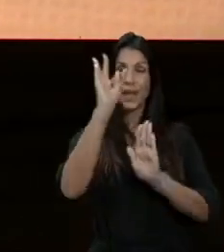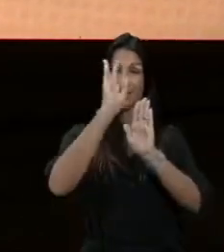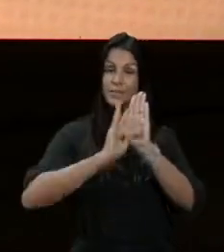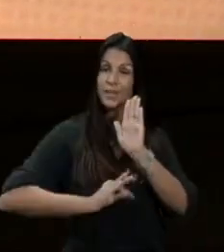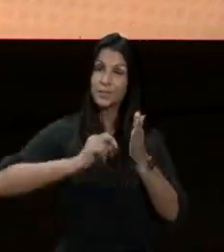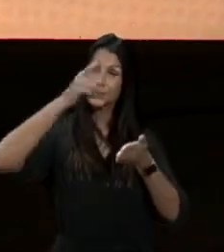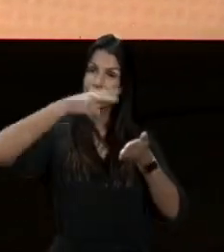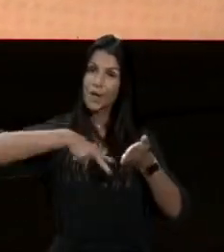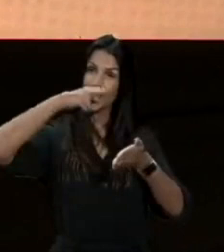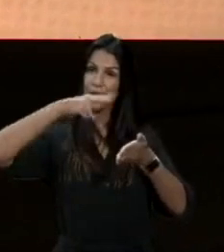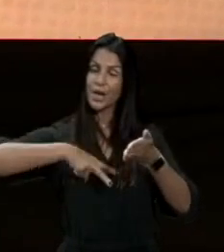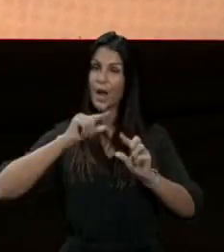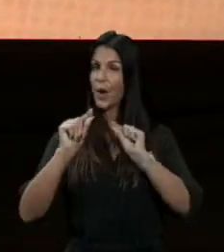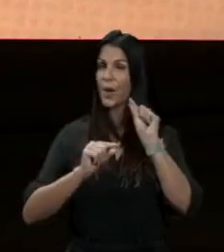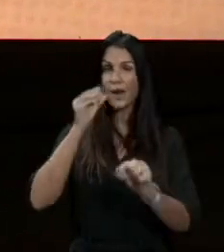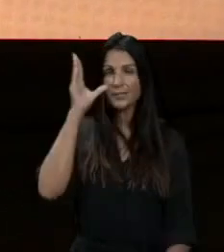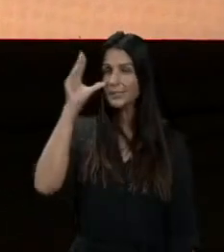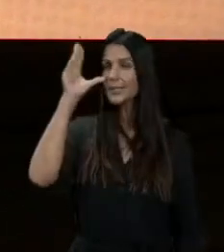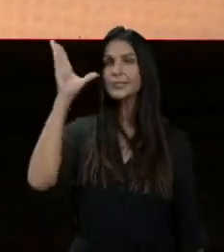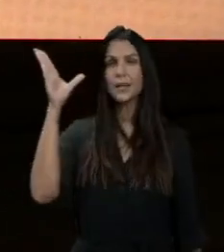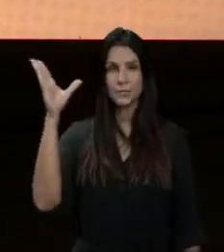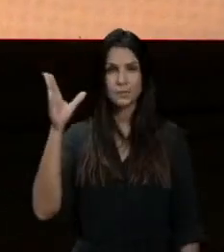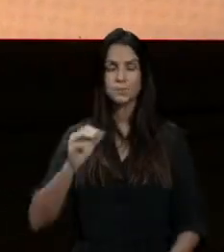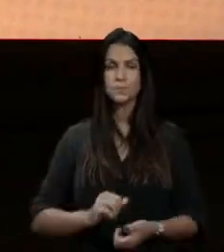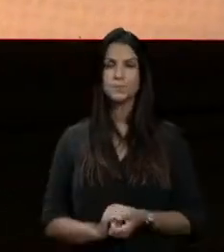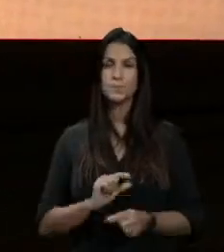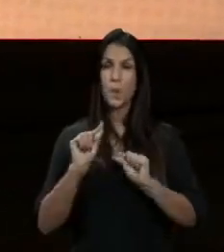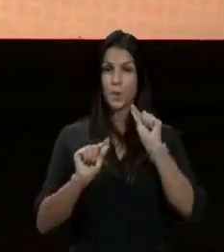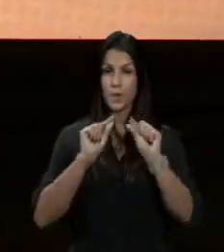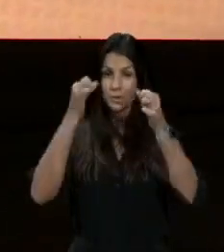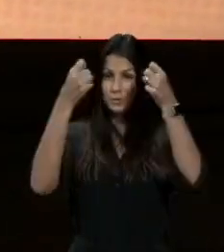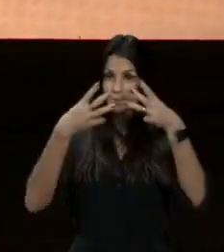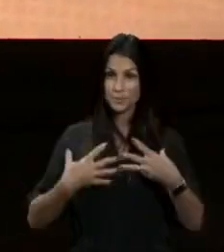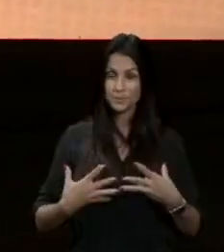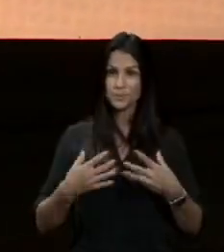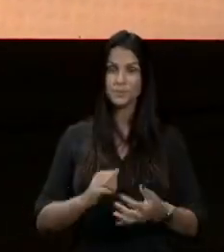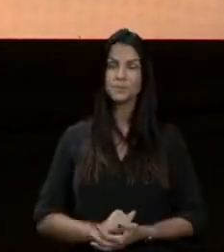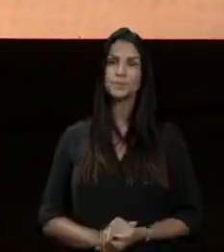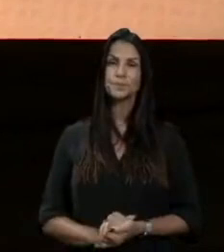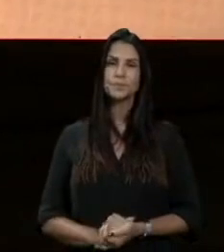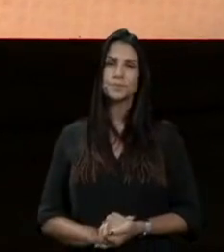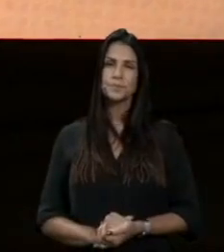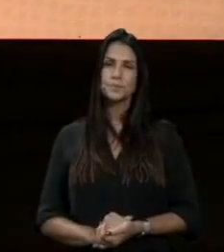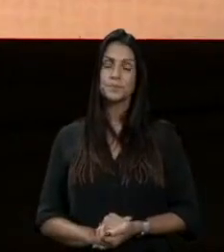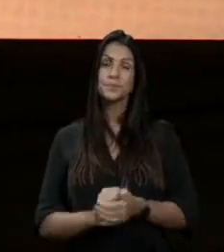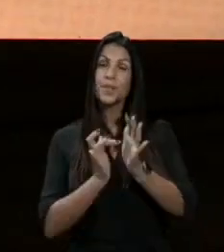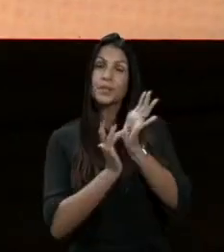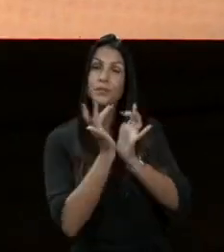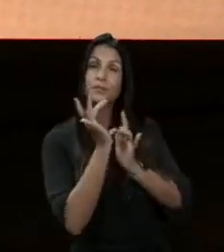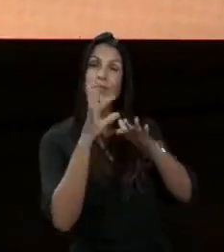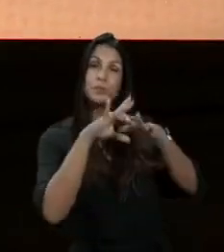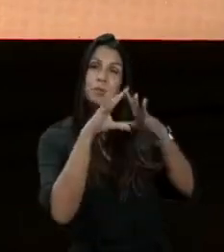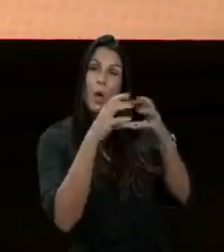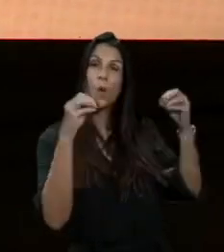nesse texto tão interessante o seguinte cura Jesus cura um